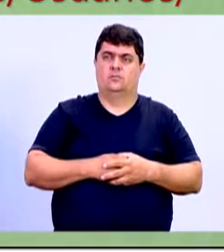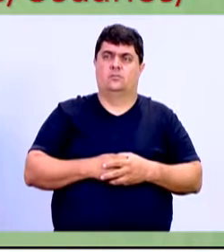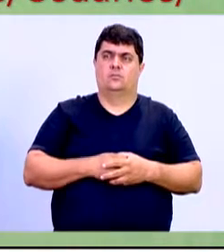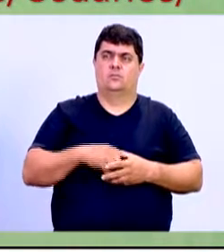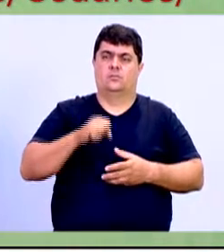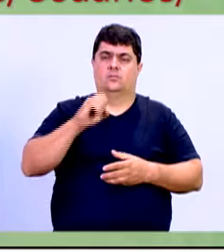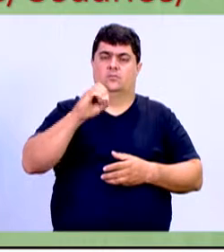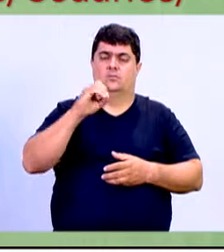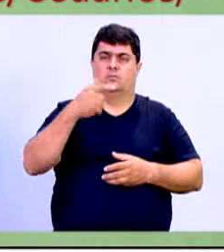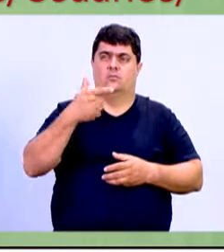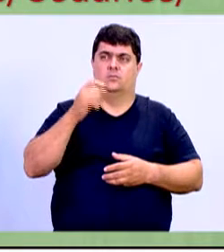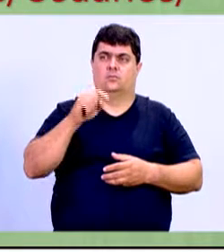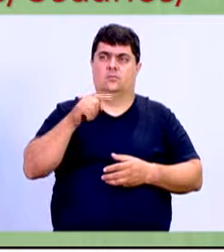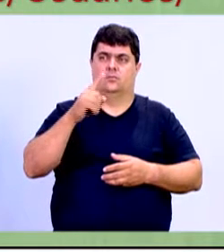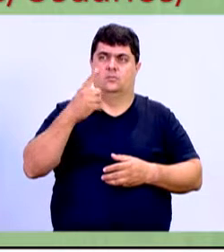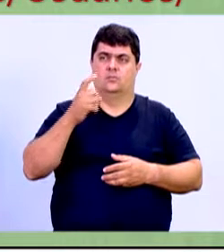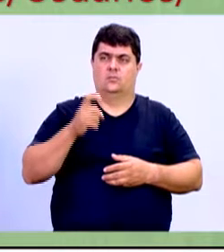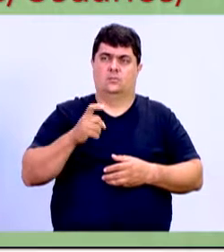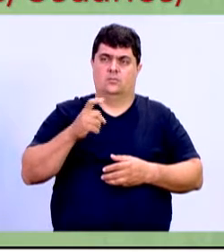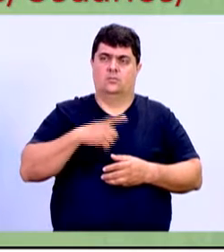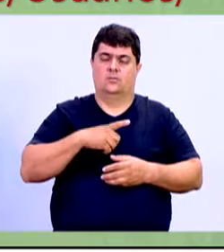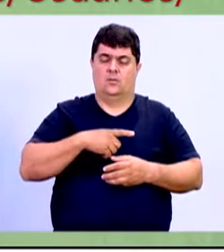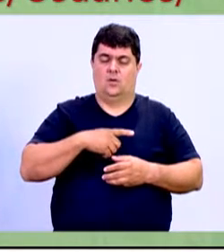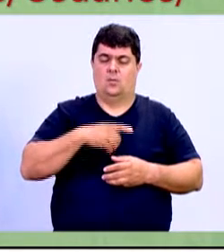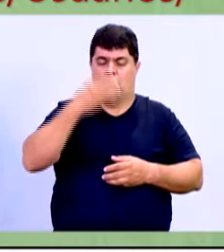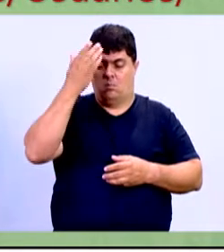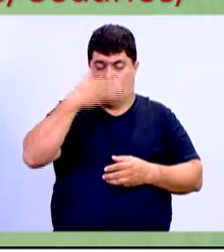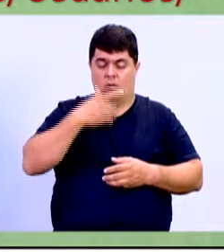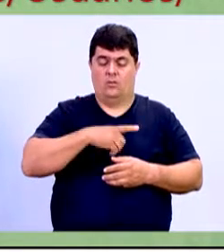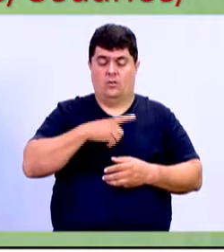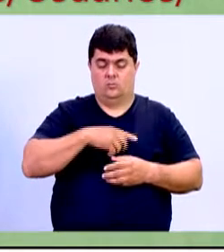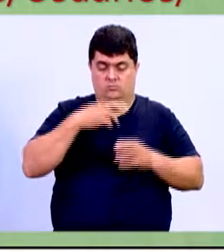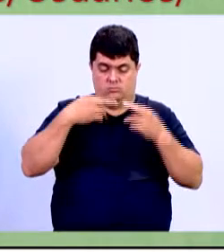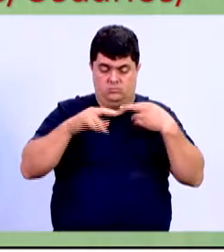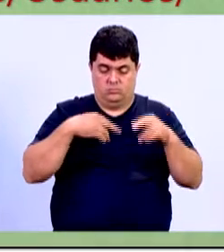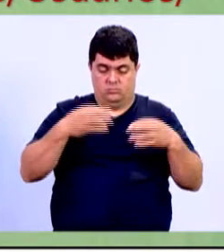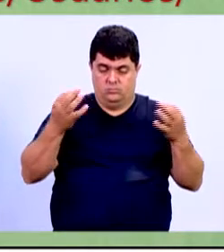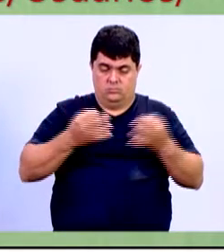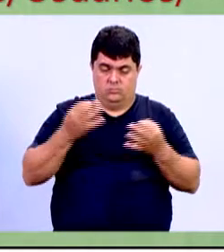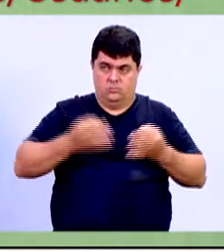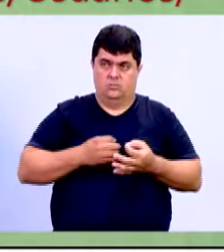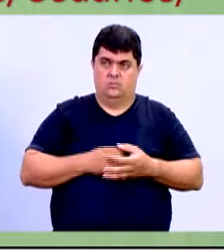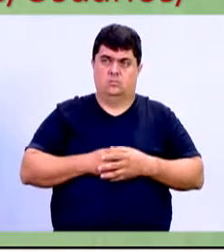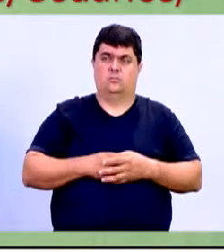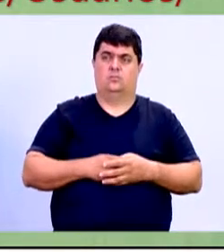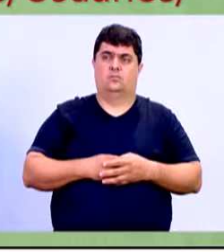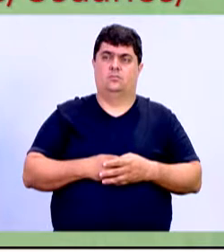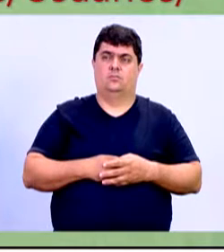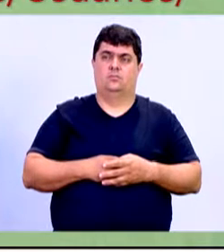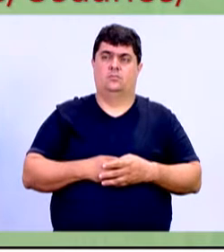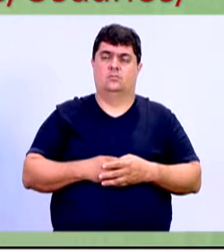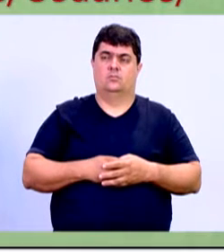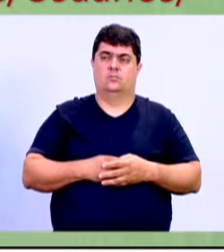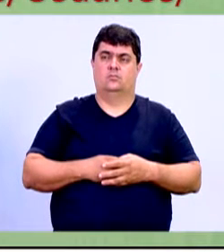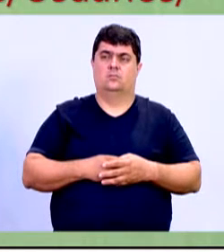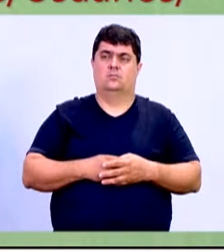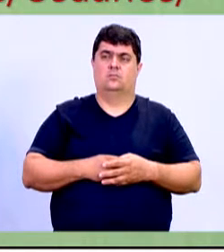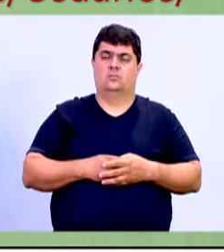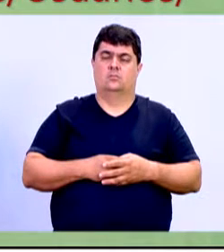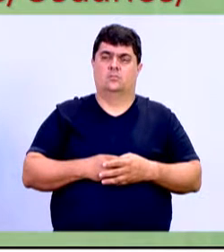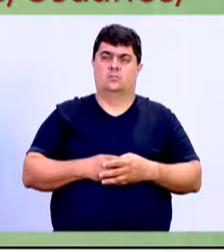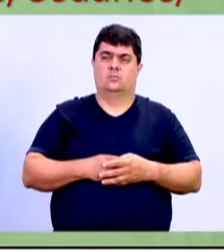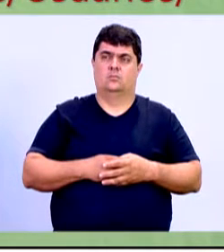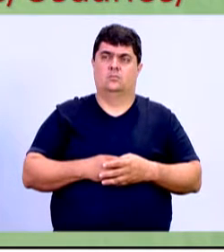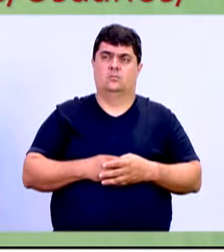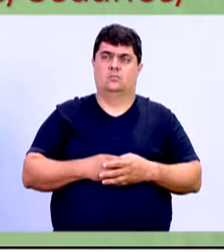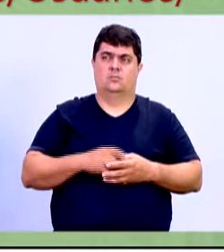802.1x certifica também a rede, e aí garante que os switches gerenciáveis aqui, em